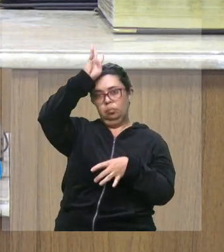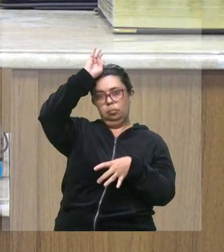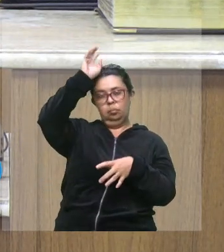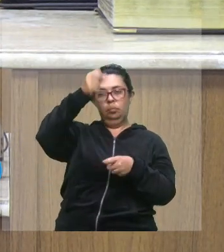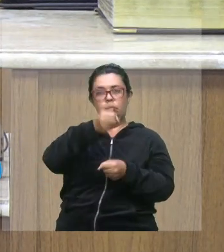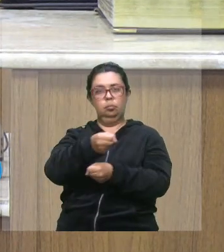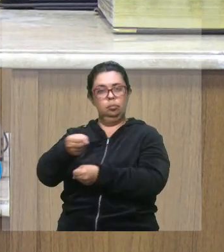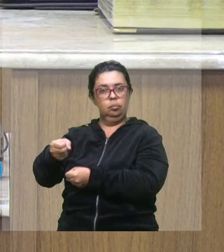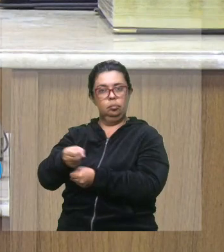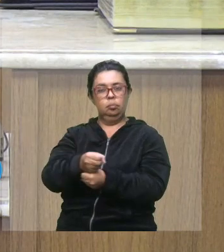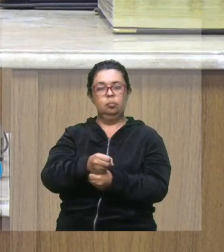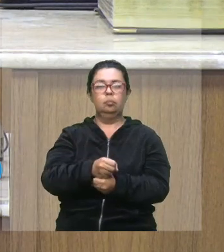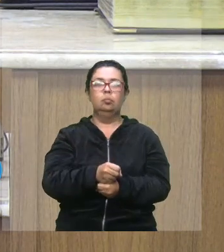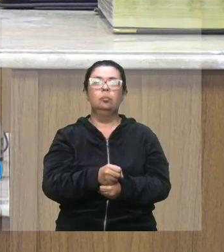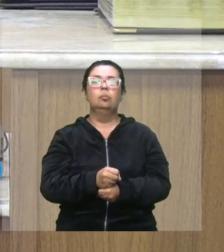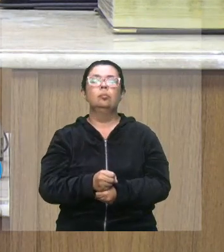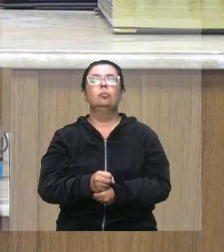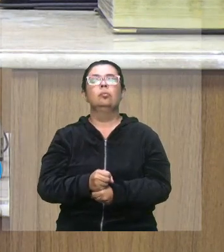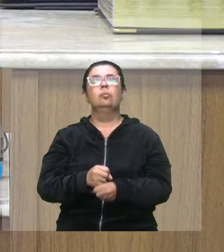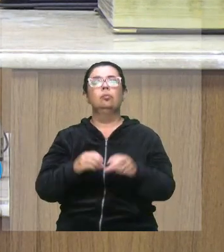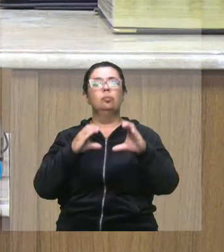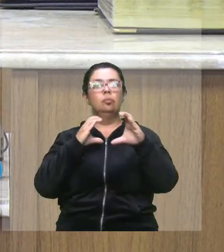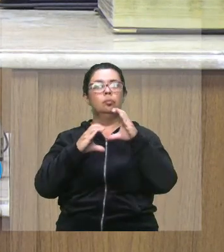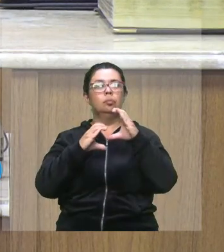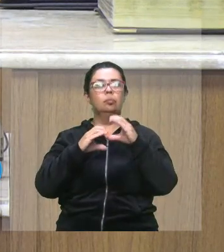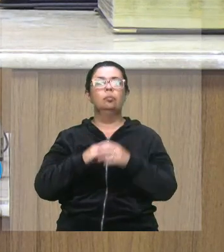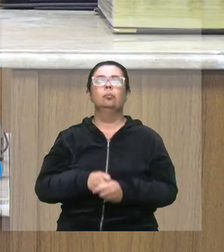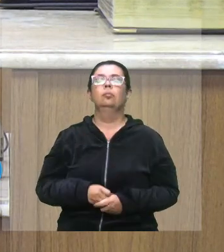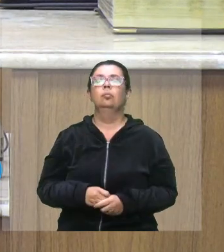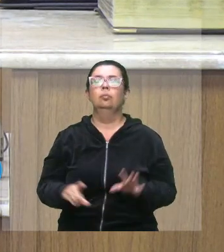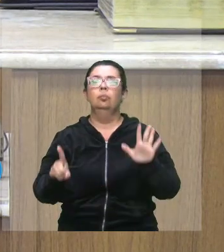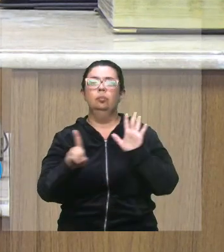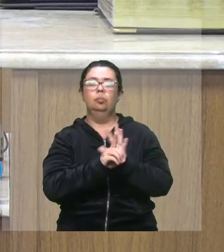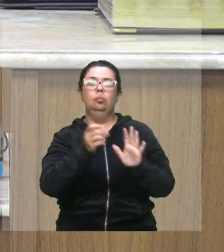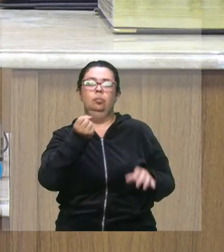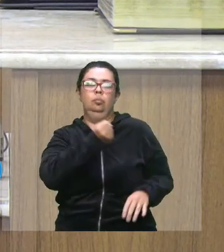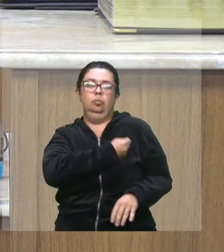outras providências. Decreto número